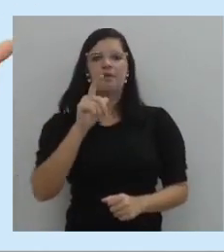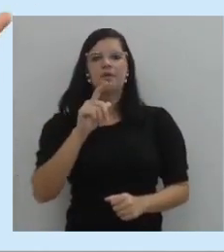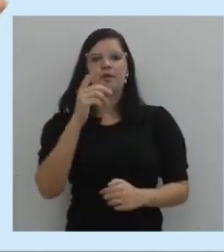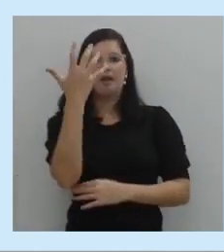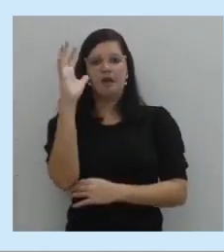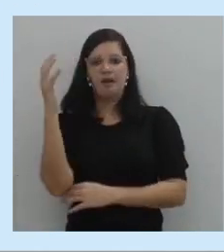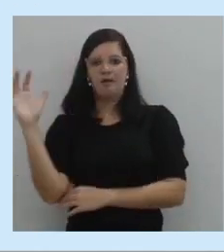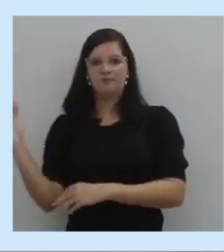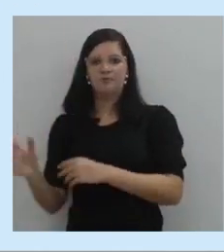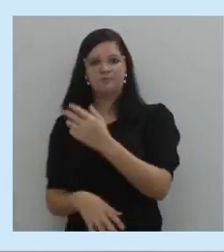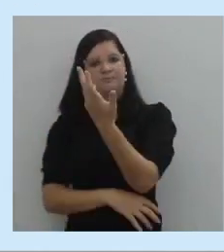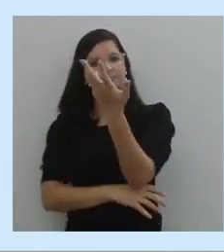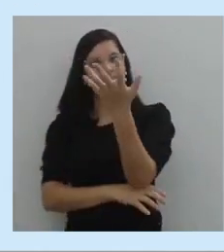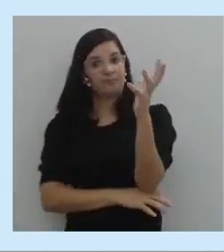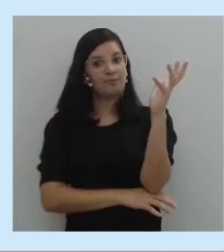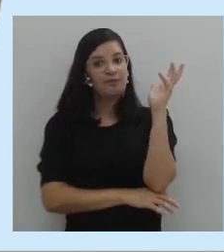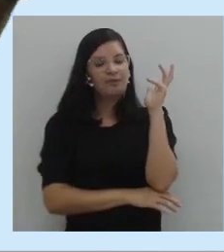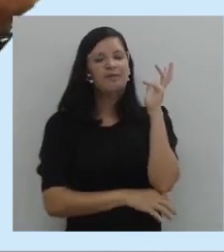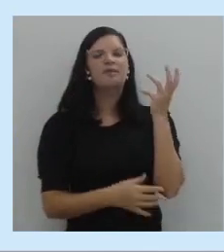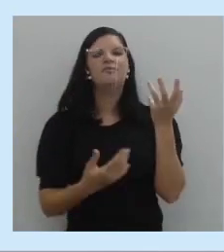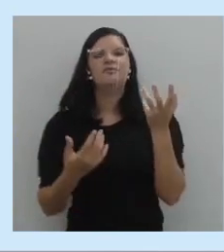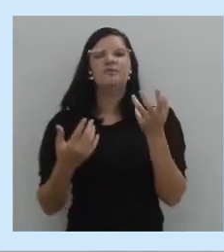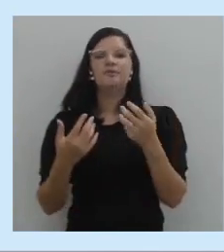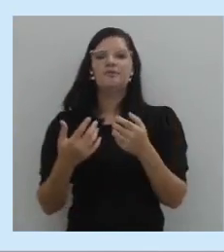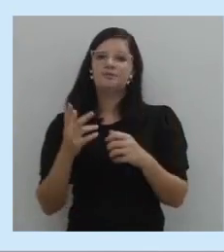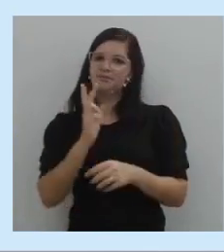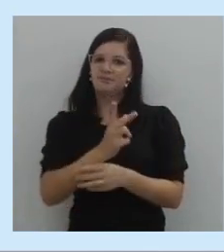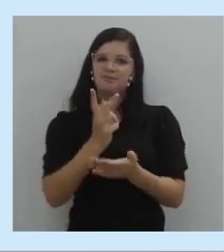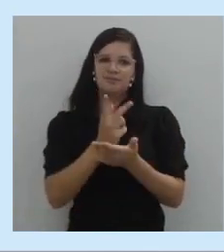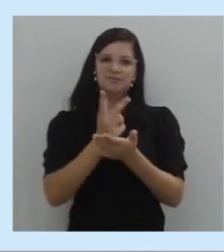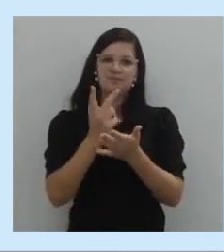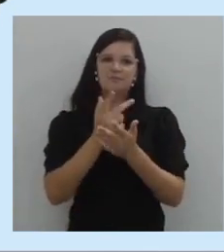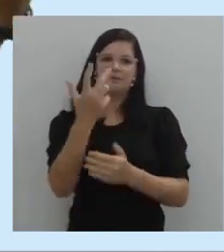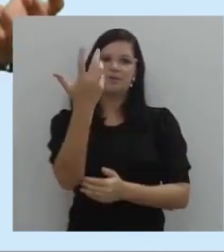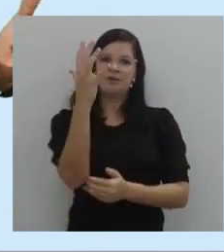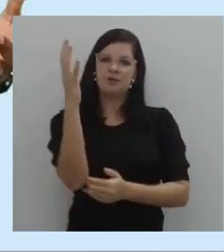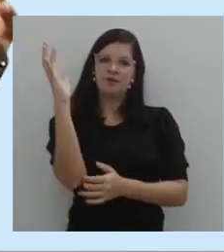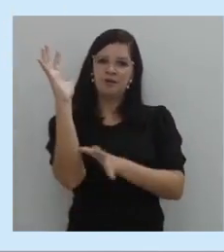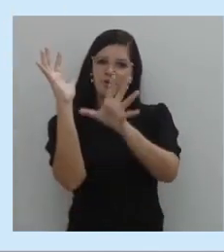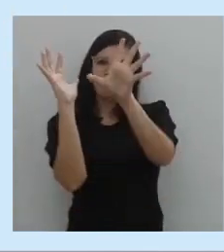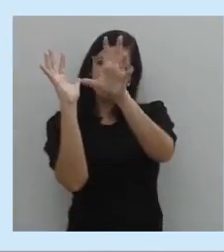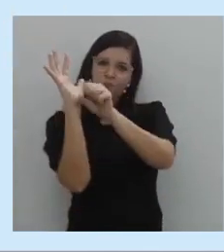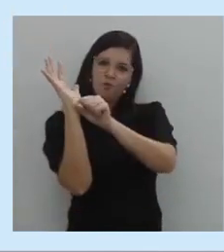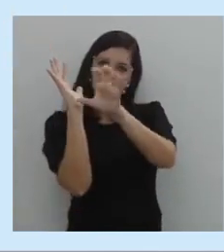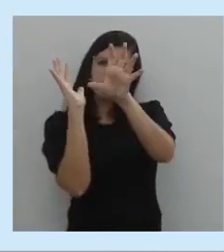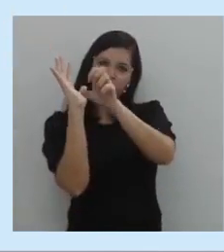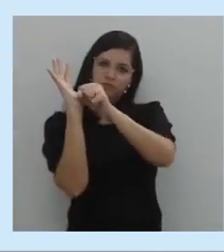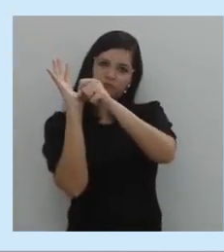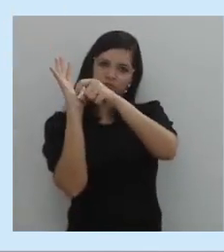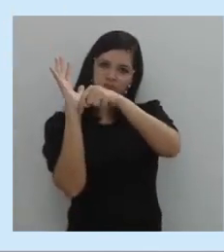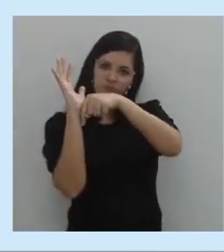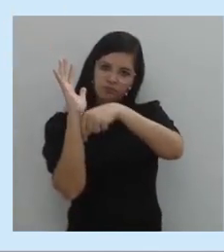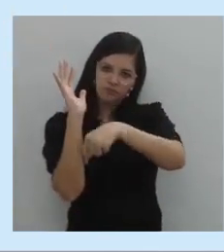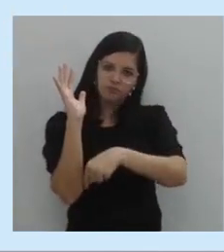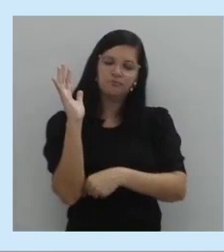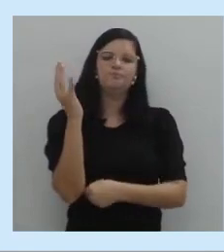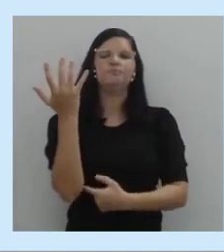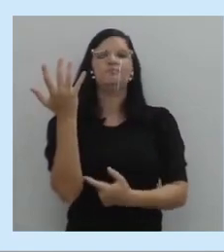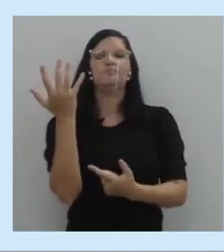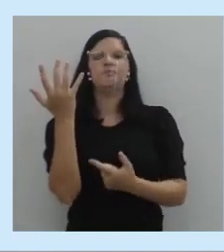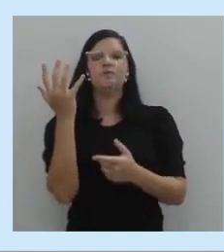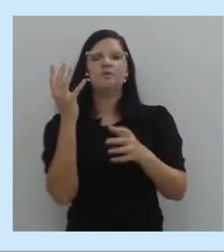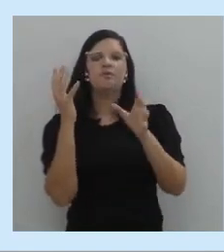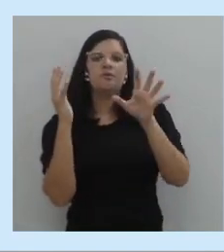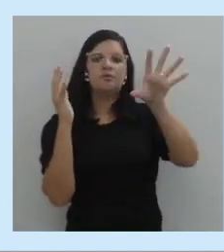de árvores e essas árvores praticam a chamada evapotranspiração, que é o processo de transformação